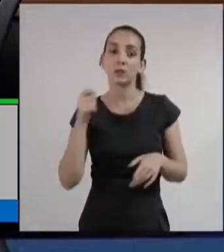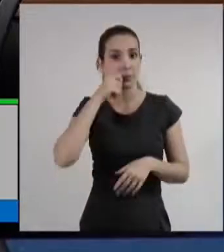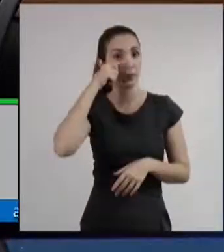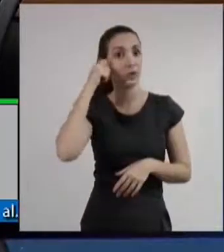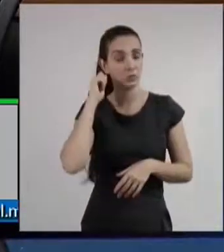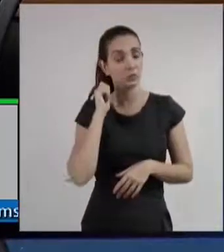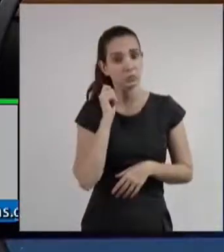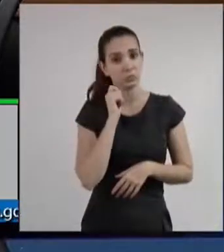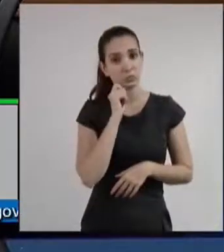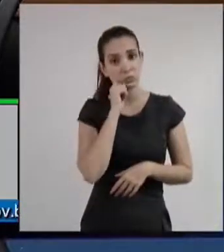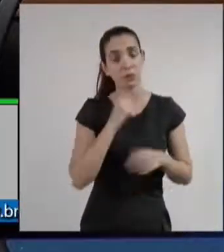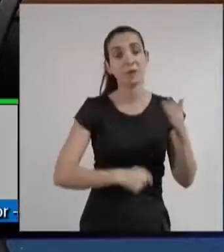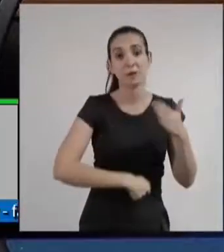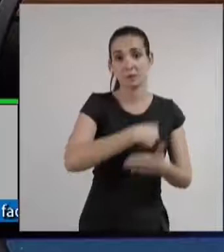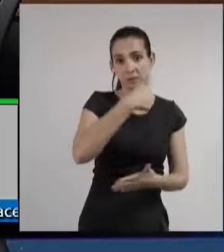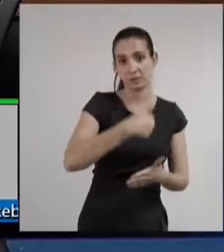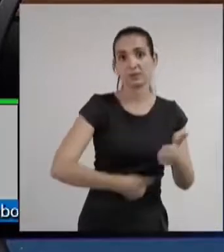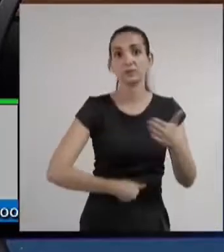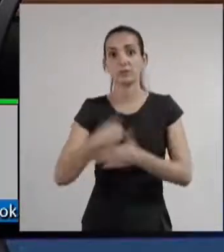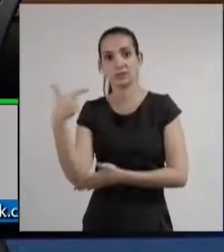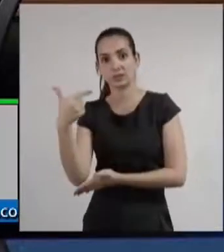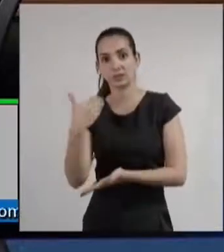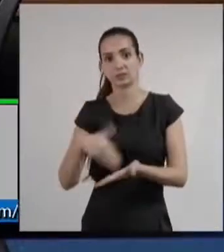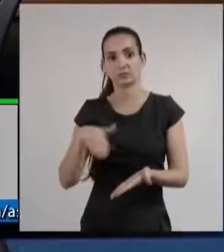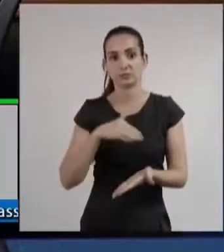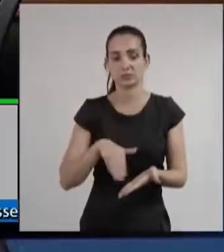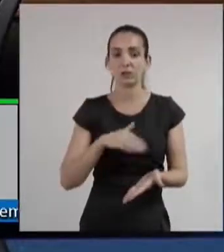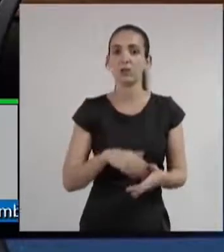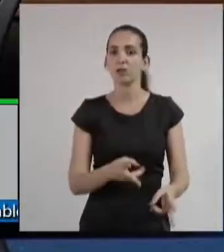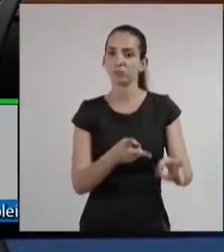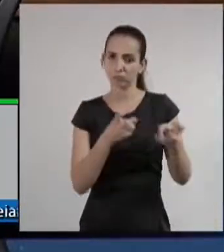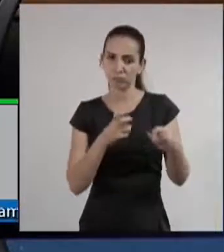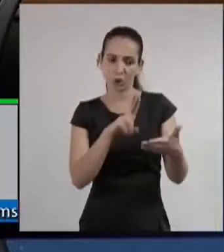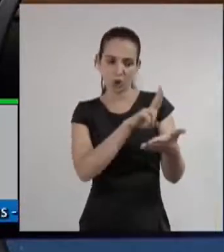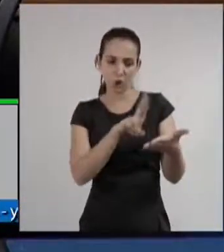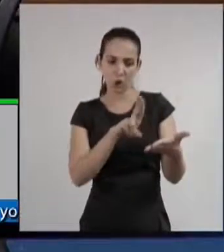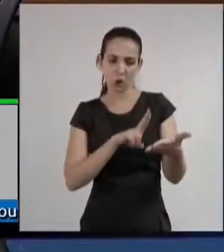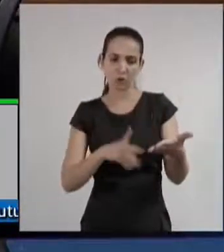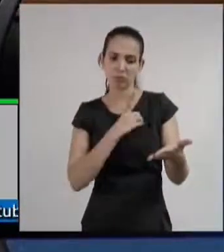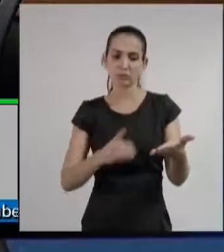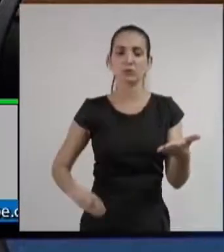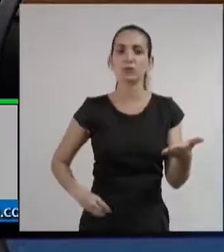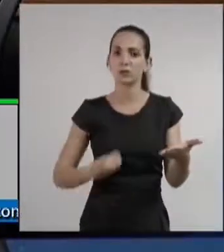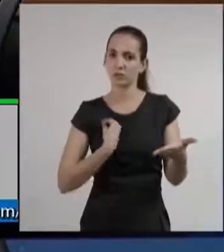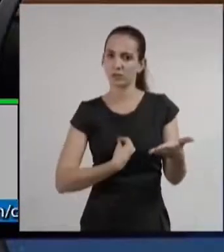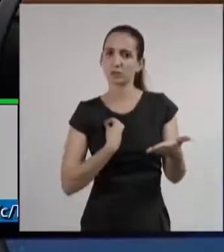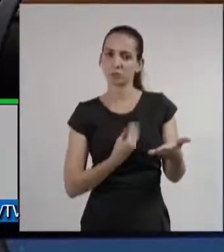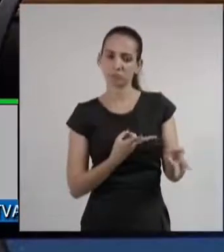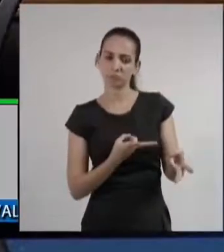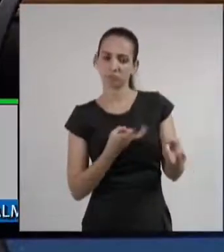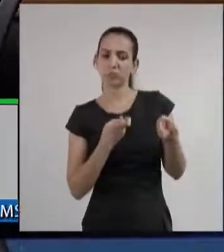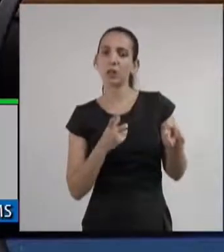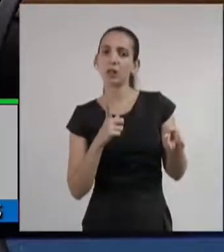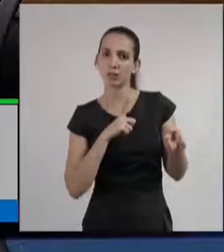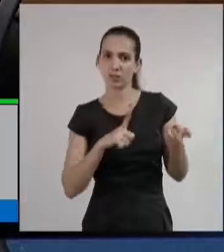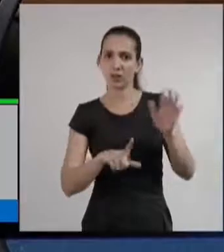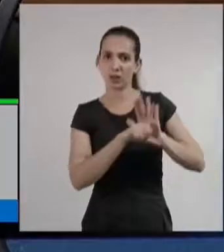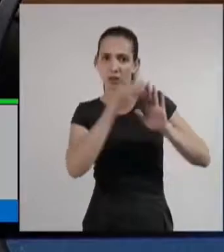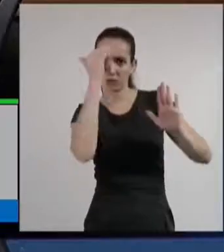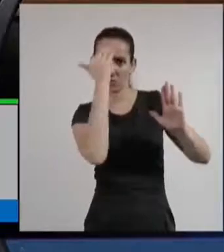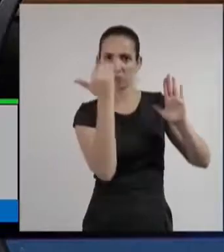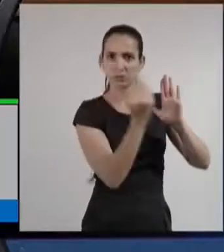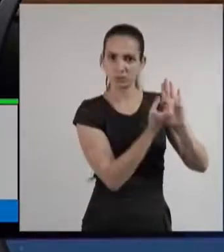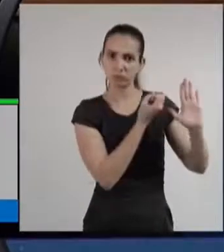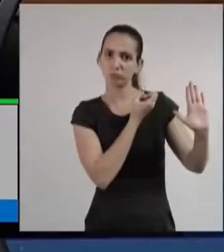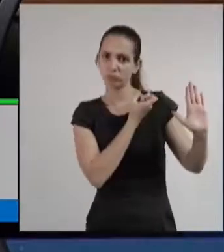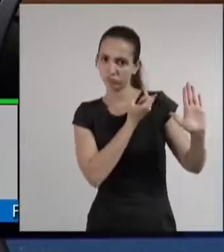Amarildo Cruz, primeiro e segundo secretários, verificada a lista de presença e constatada a existência de número legal, foi